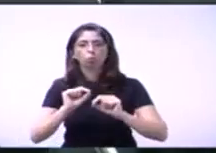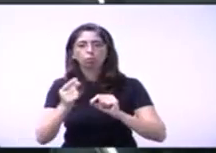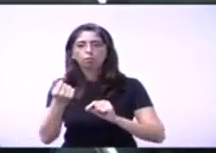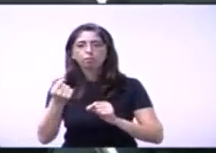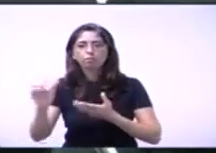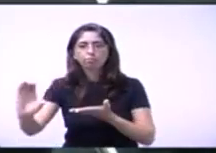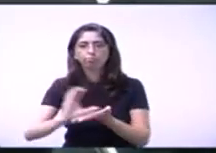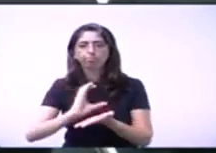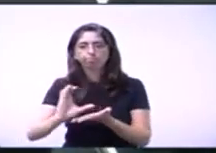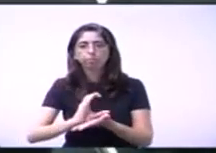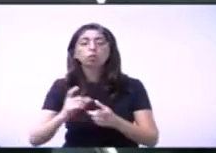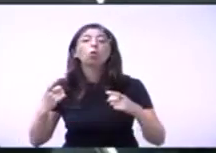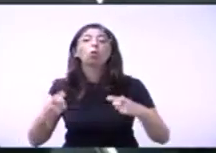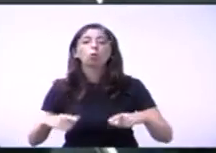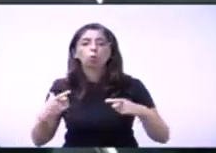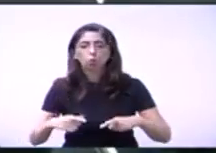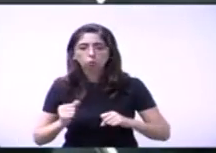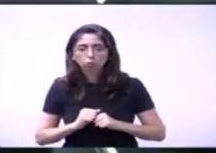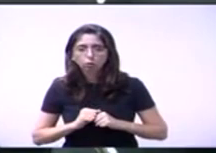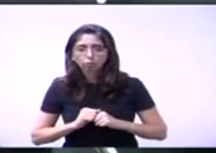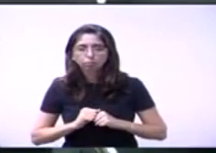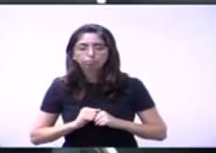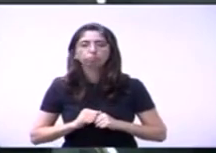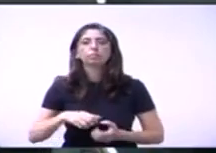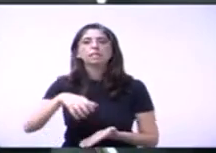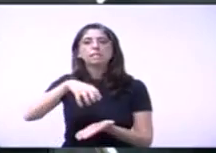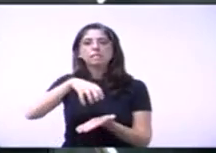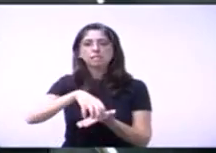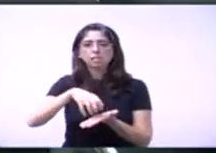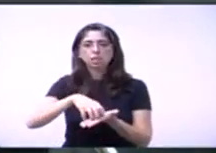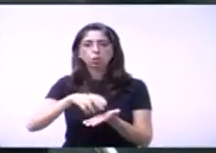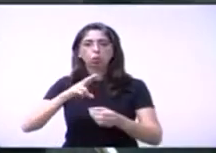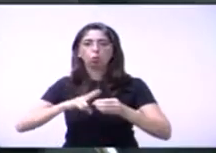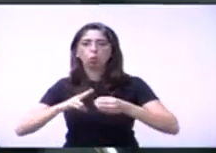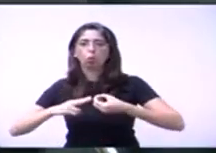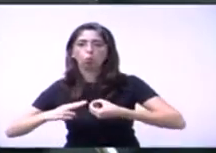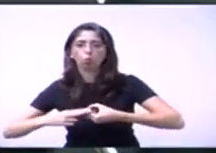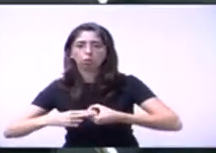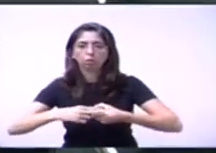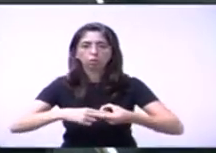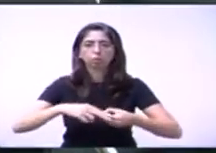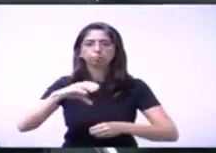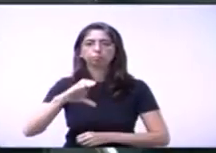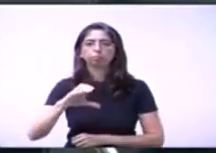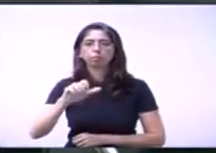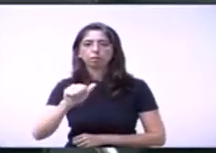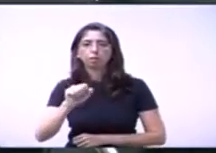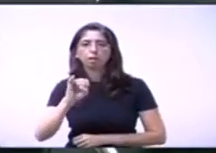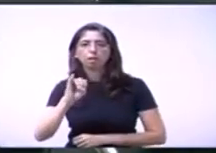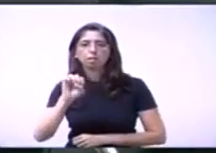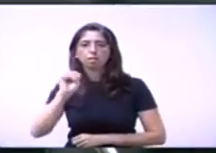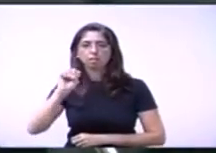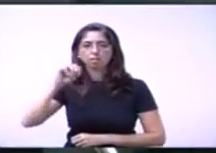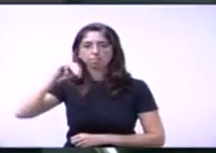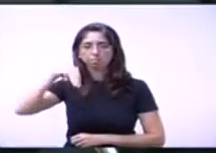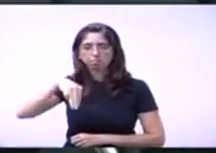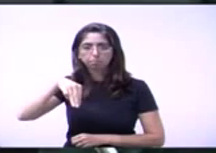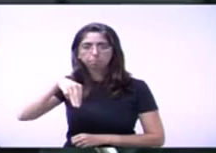recursos financeiros para o Centro de Ação Integral à Saúde da Mulher,